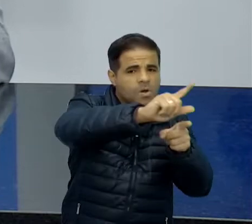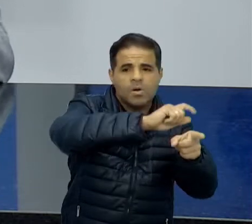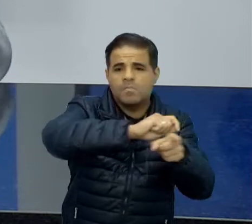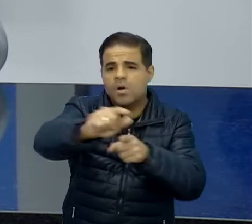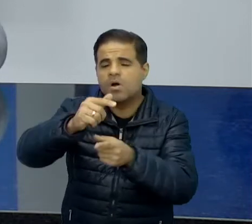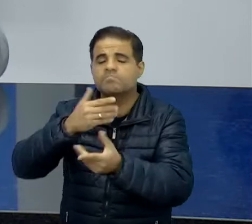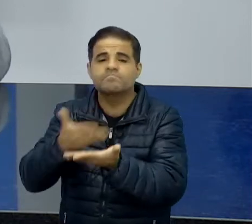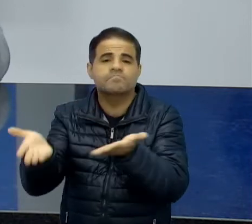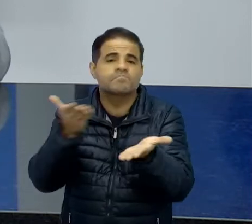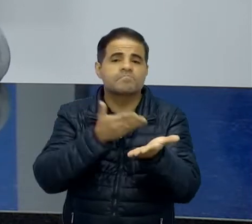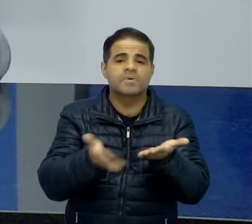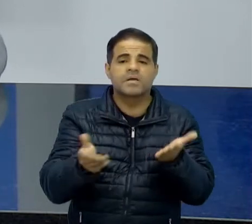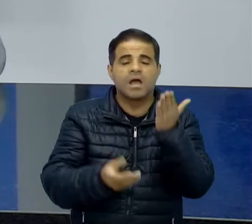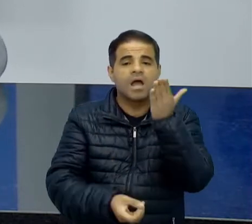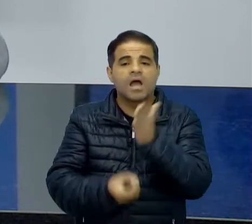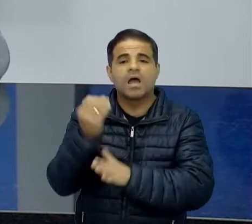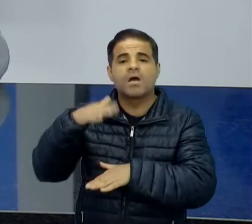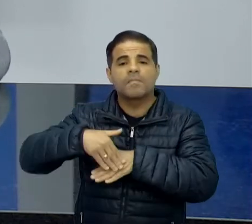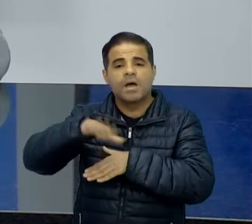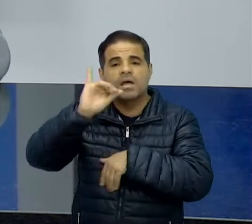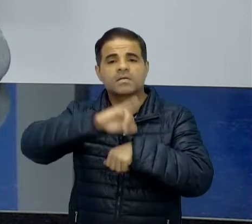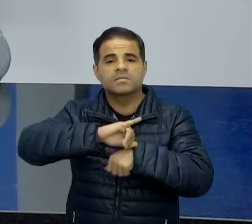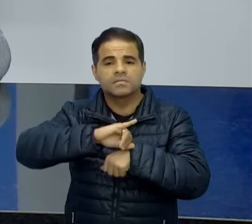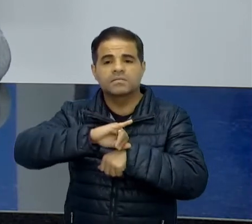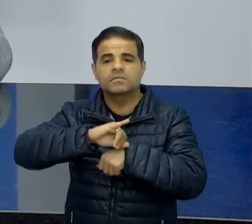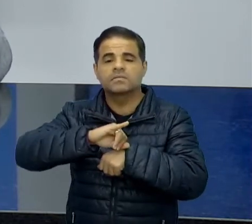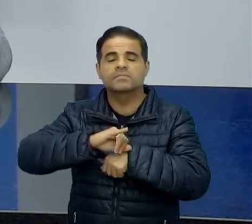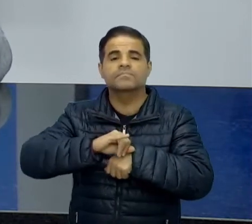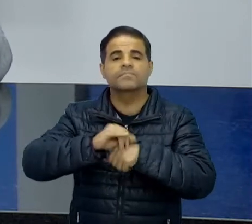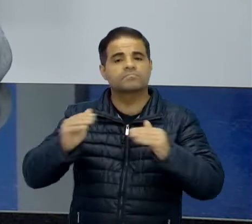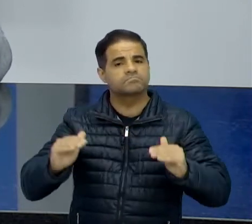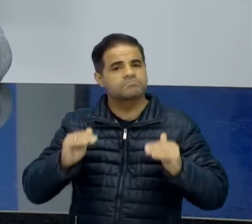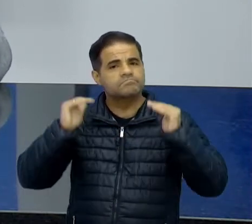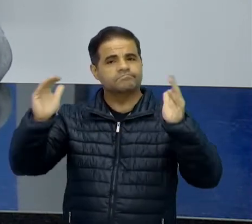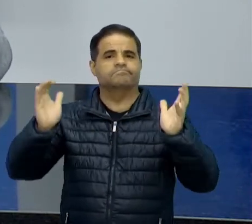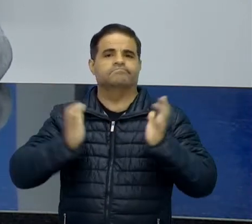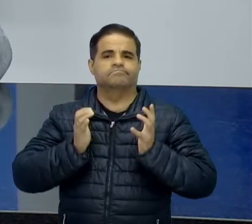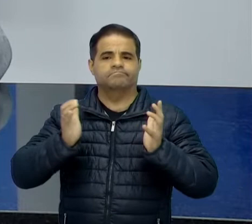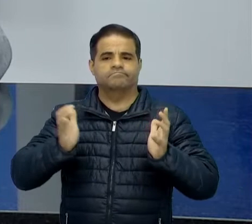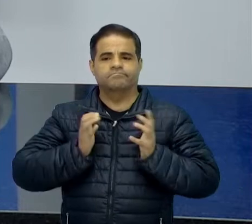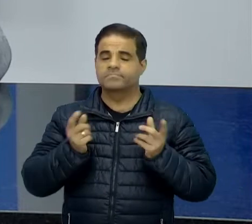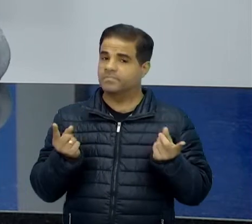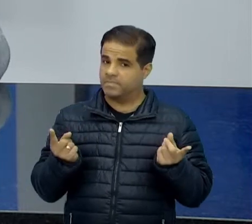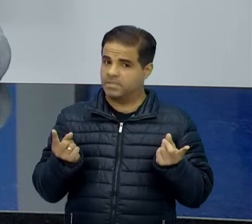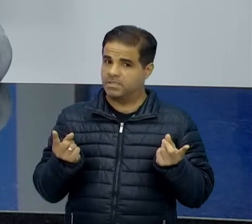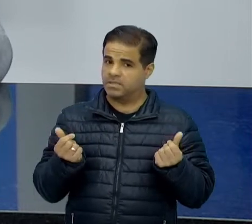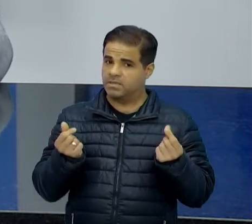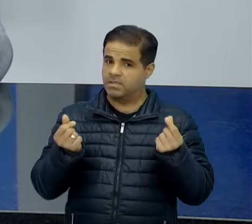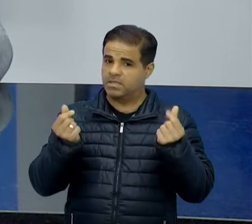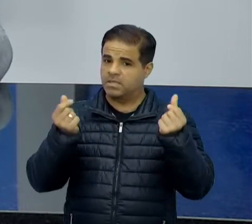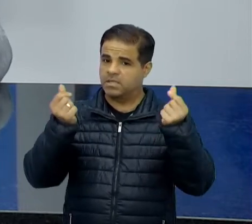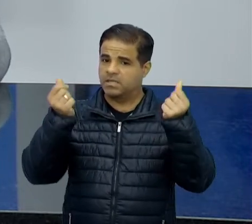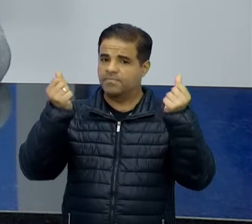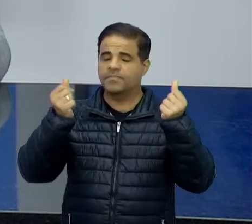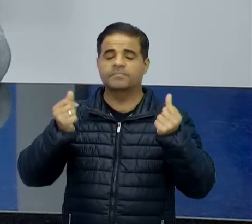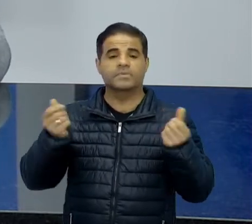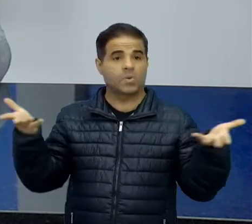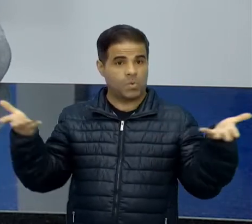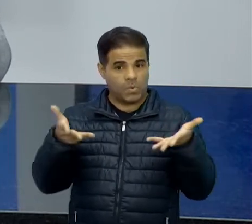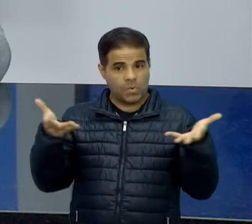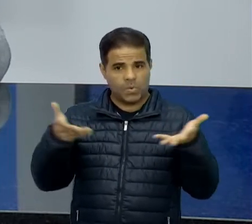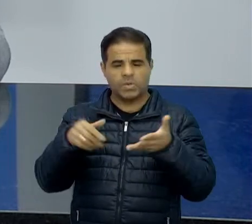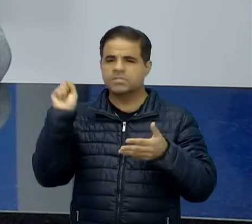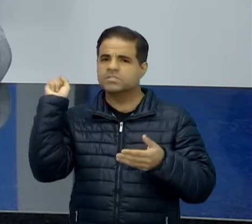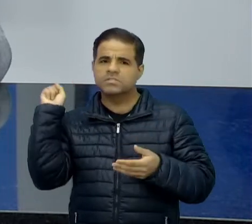eles fizeram um centro mais voltado para as elites, tá? Então, o que a gente vê de consequência nos dias atuais,